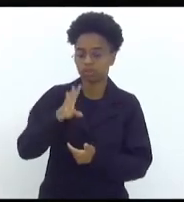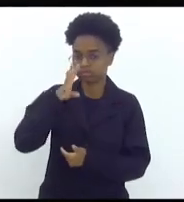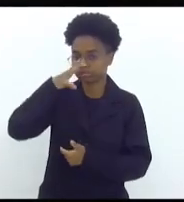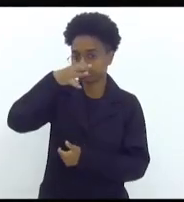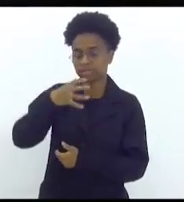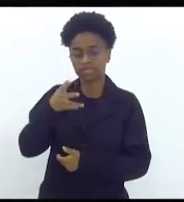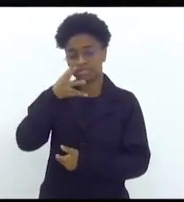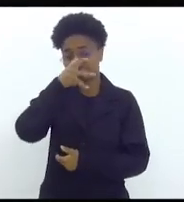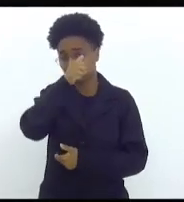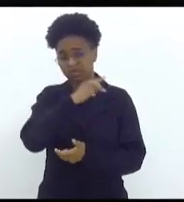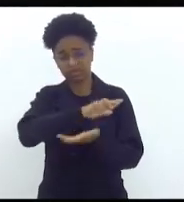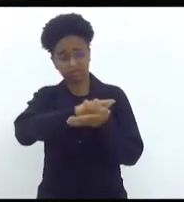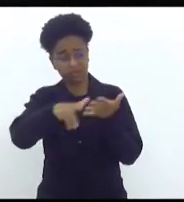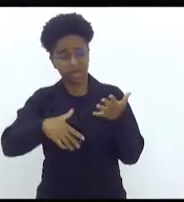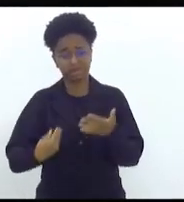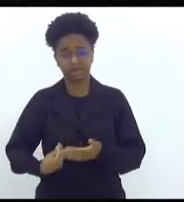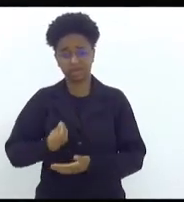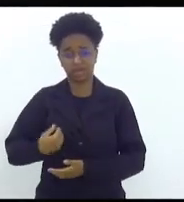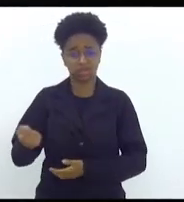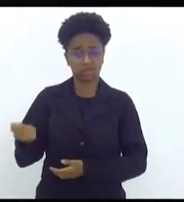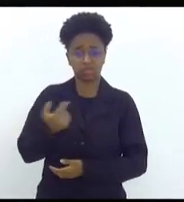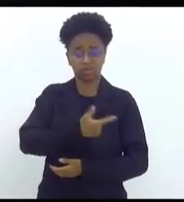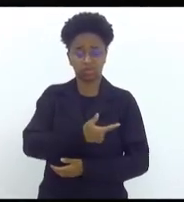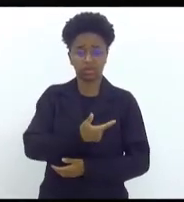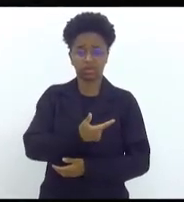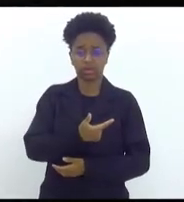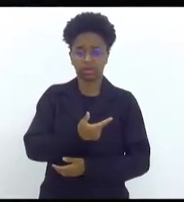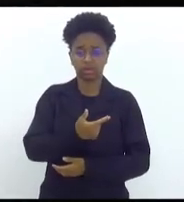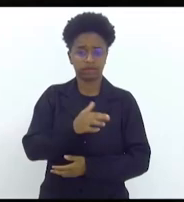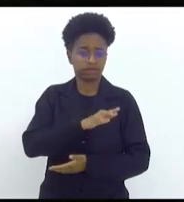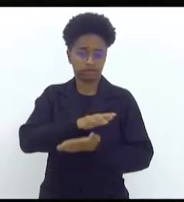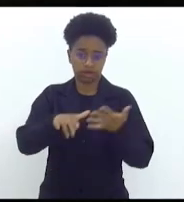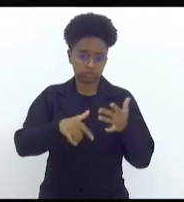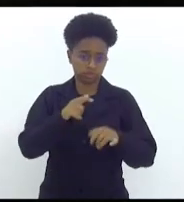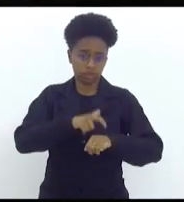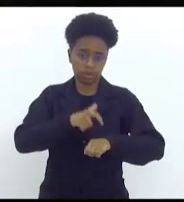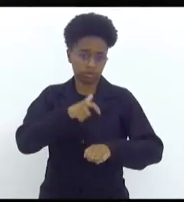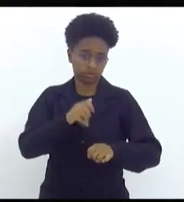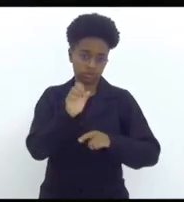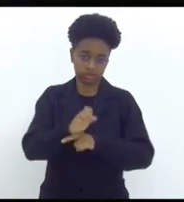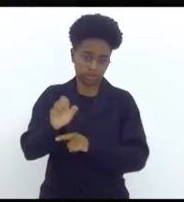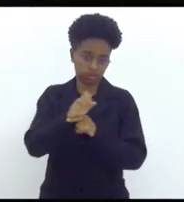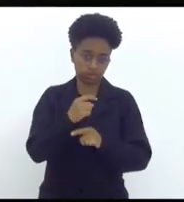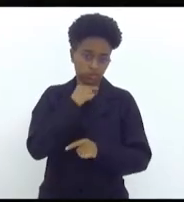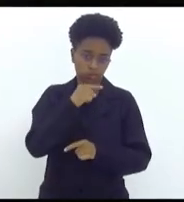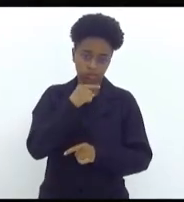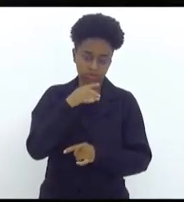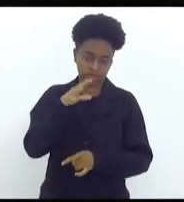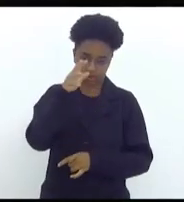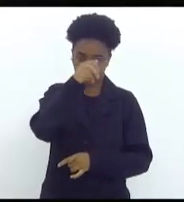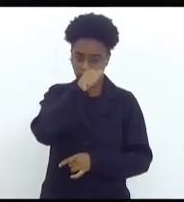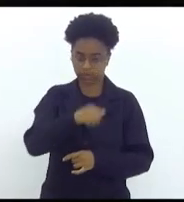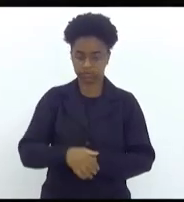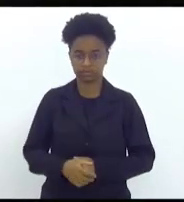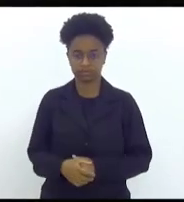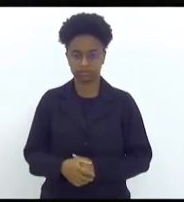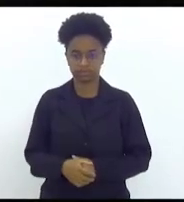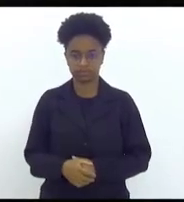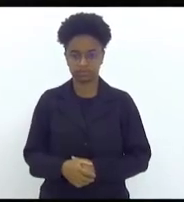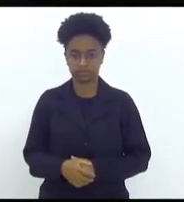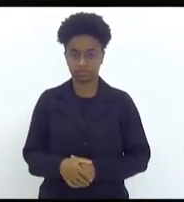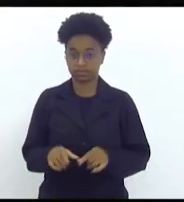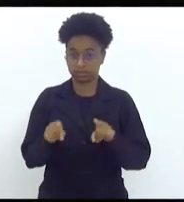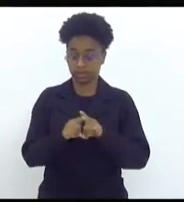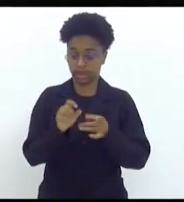muitos mais vidas do que por diversas vezes o estado já foi capaz de salvar como atividade